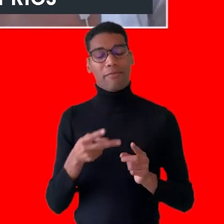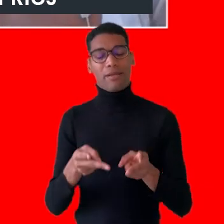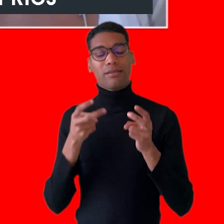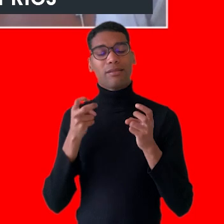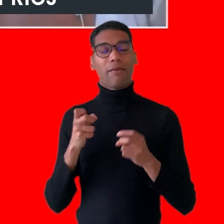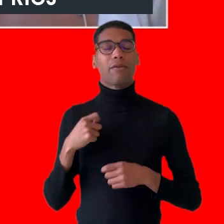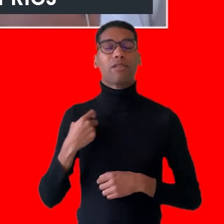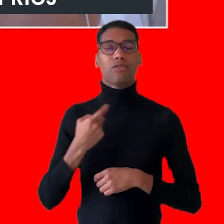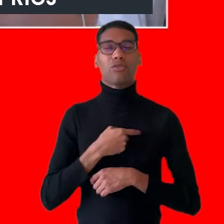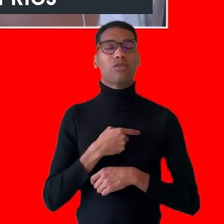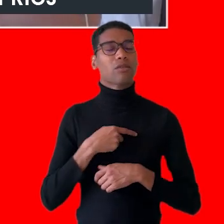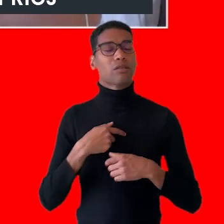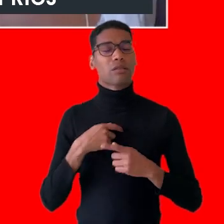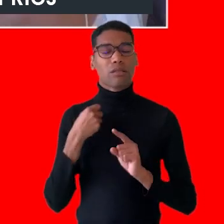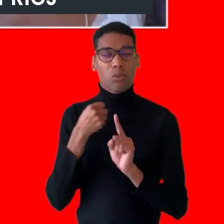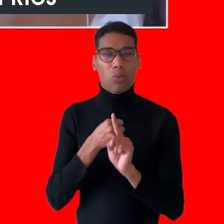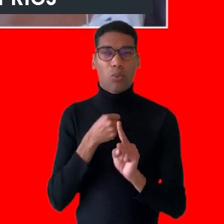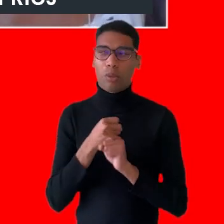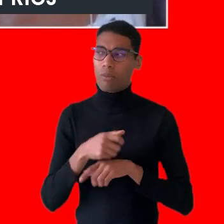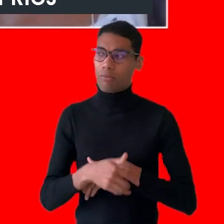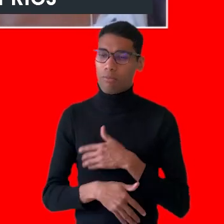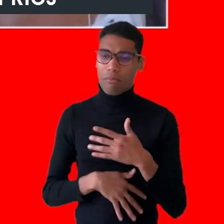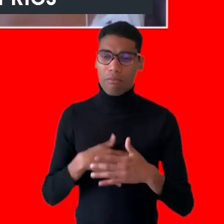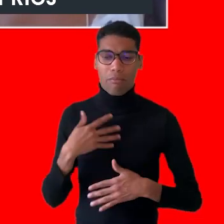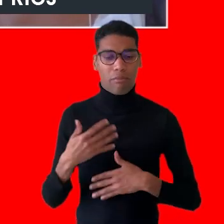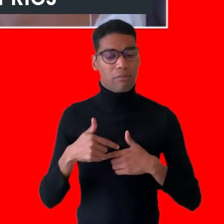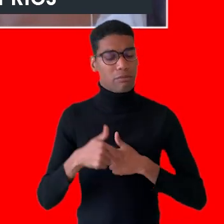veja a nossa luta aqui, como é grande.